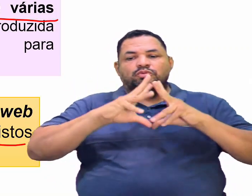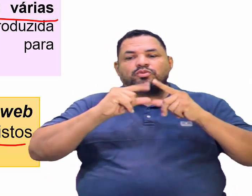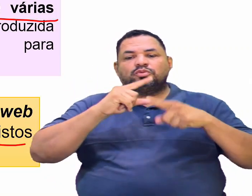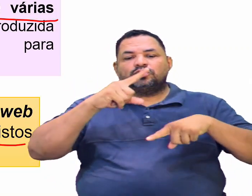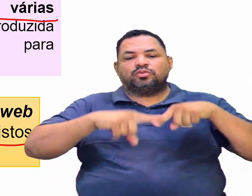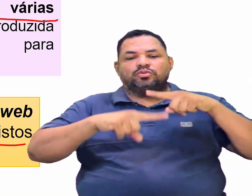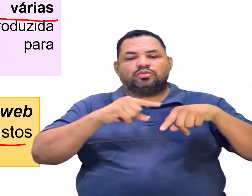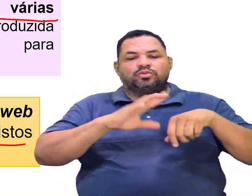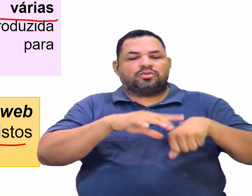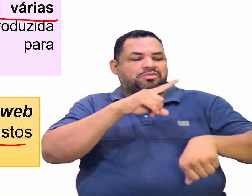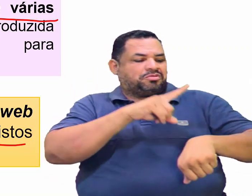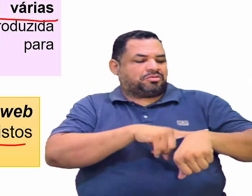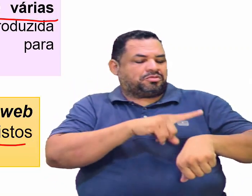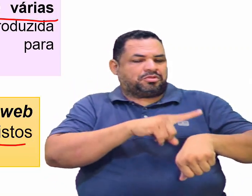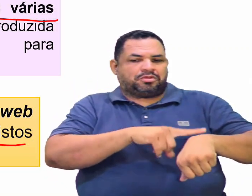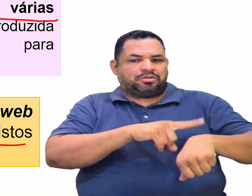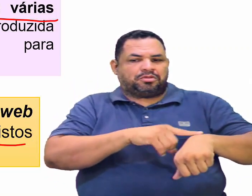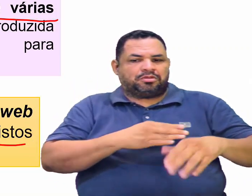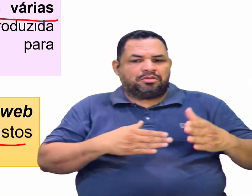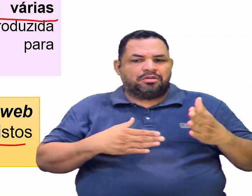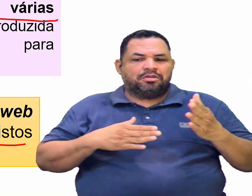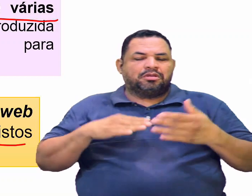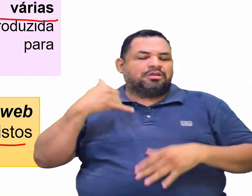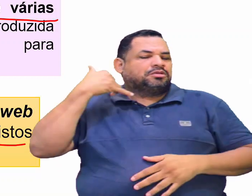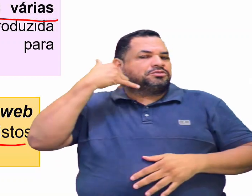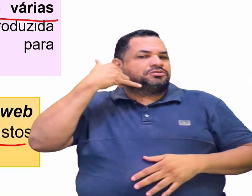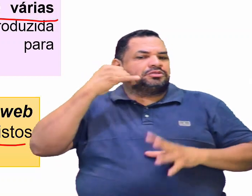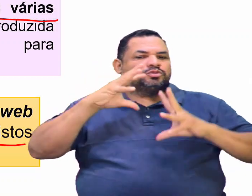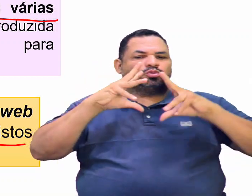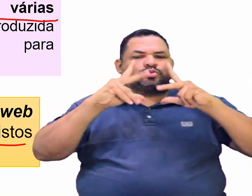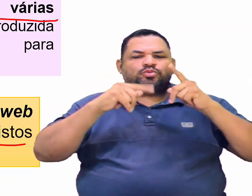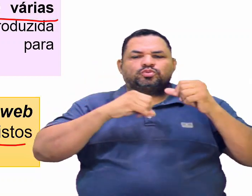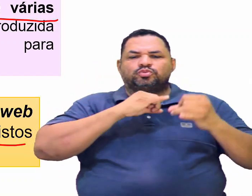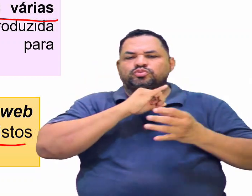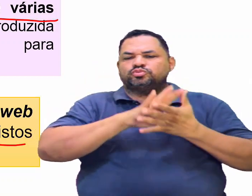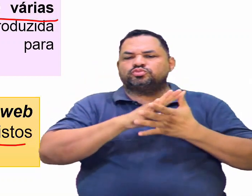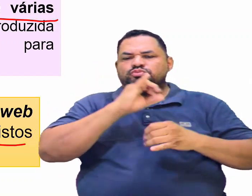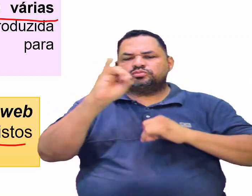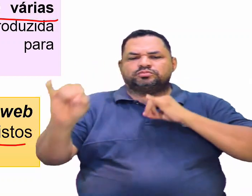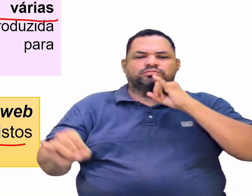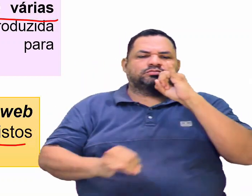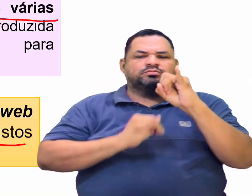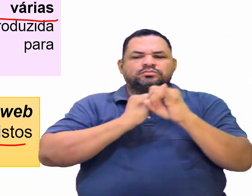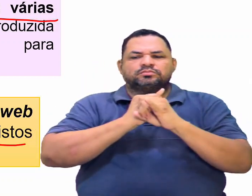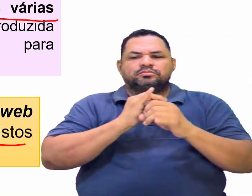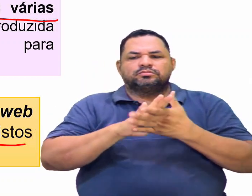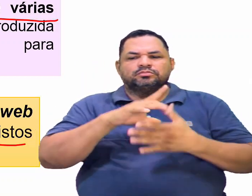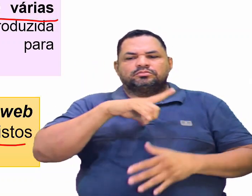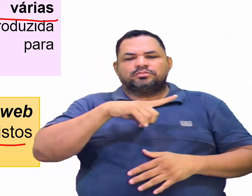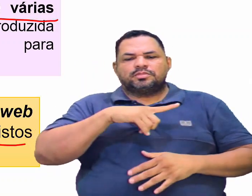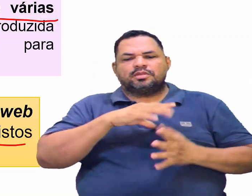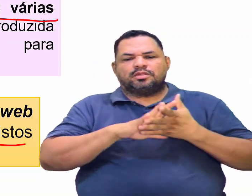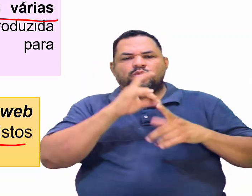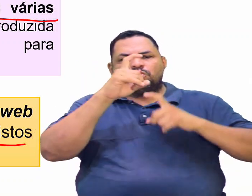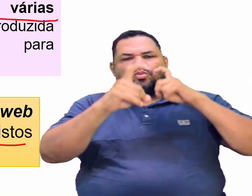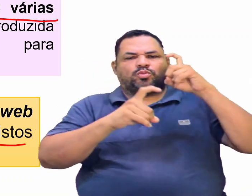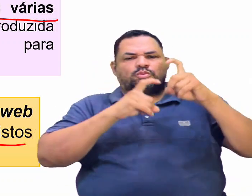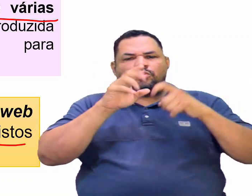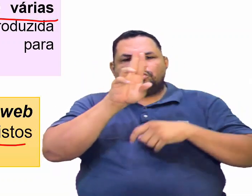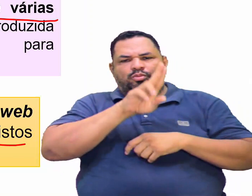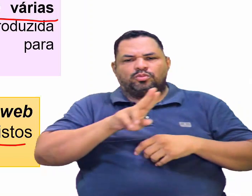de relógio a celular, é tudo agora digitalizado, é tudo agora computadorizado,